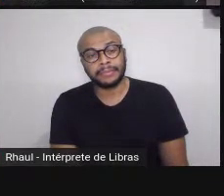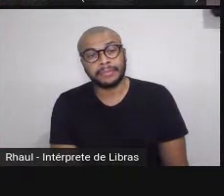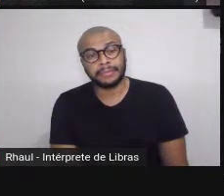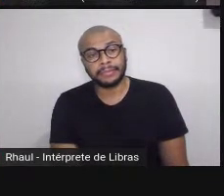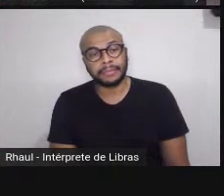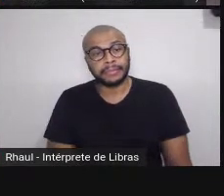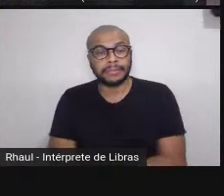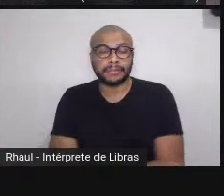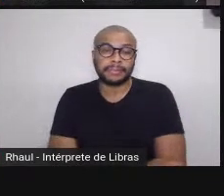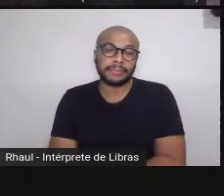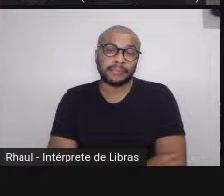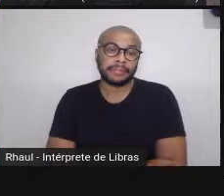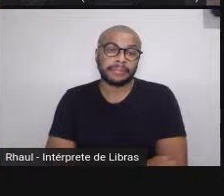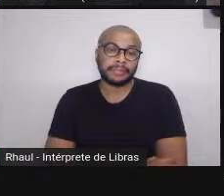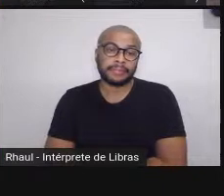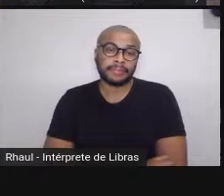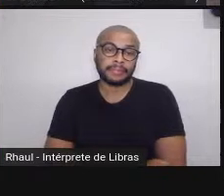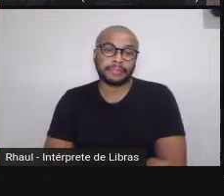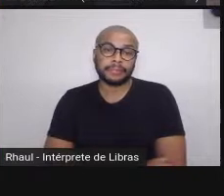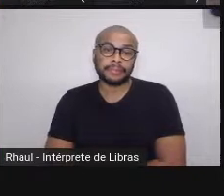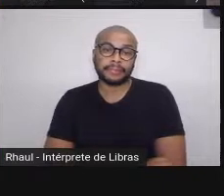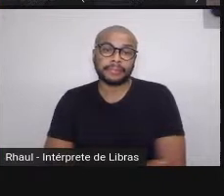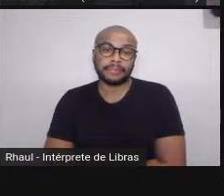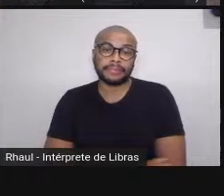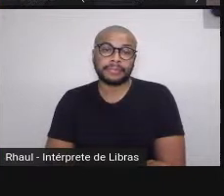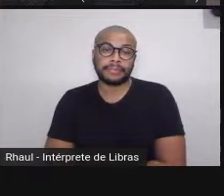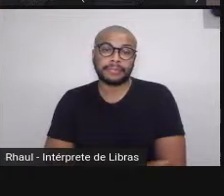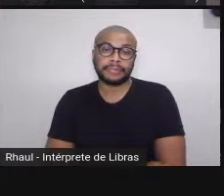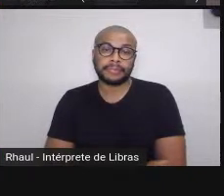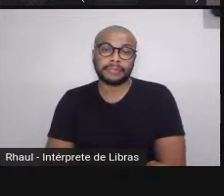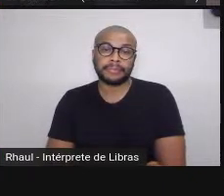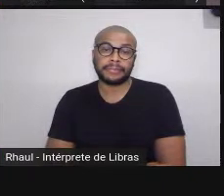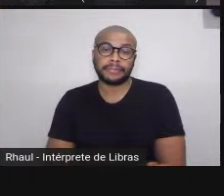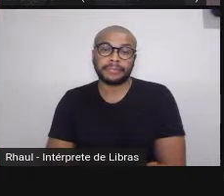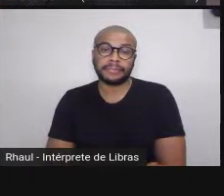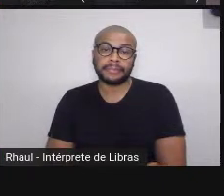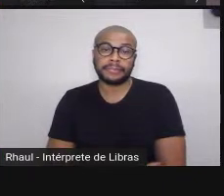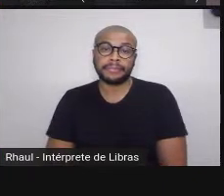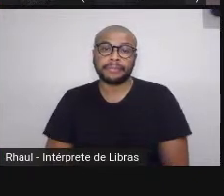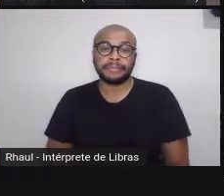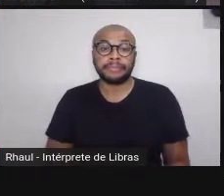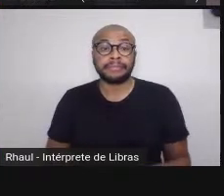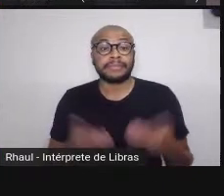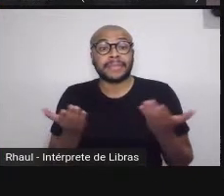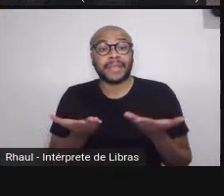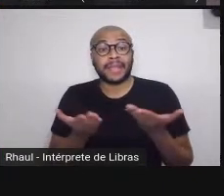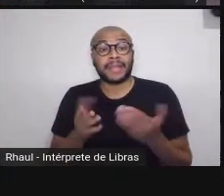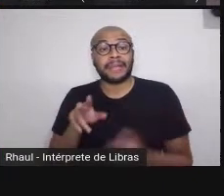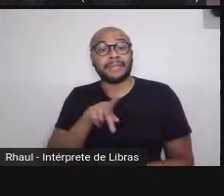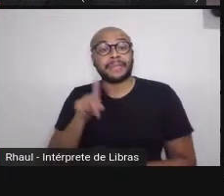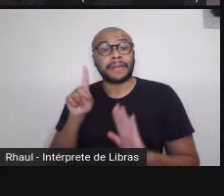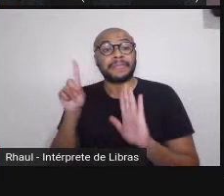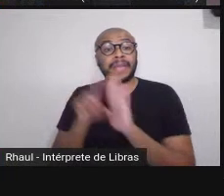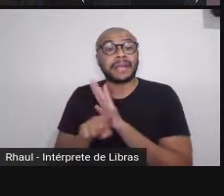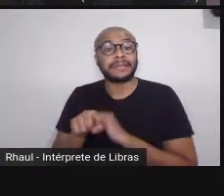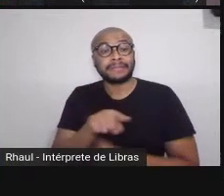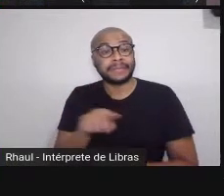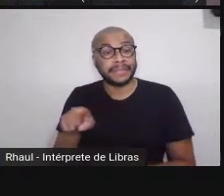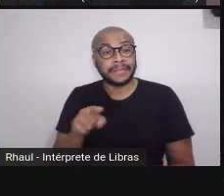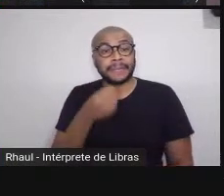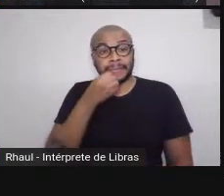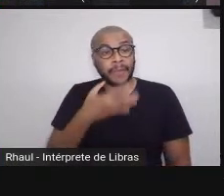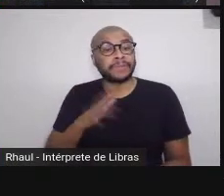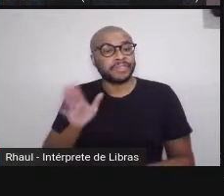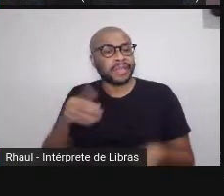imion i nazwisk? Czy może przejdziemy do dyskusji? Agora, a professora pergunta, bom, já